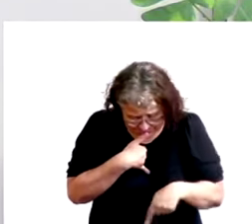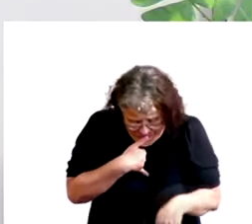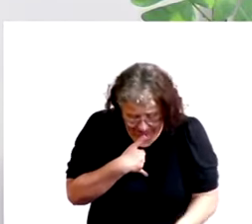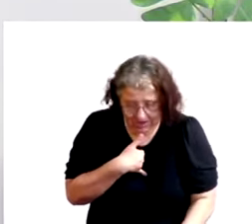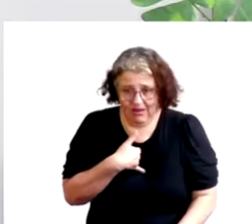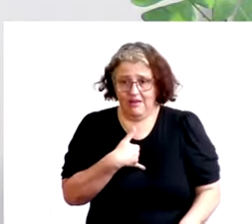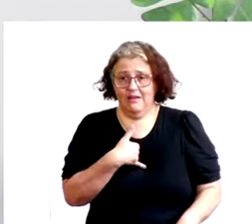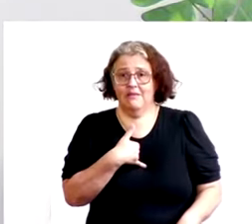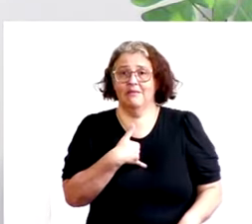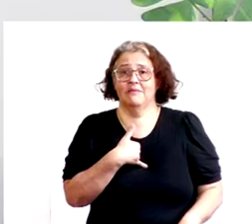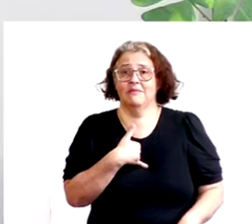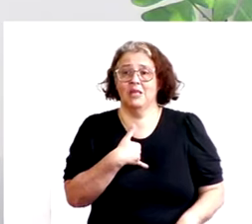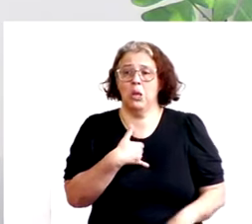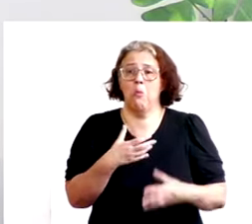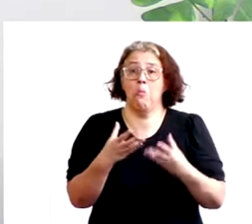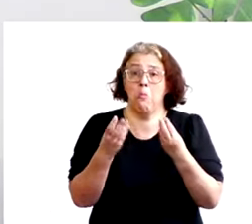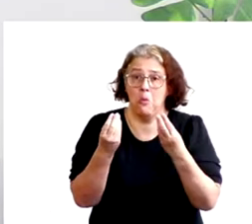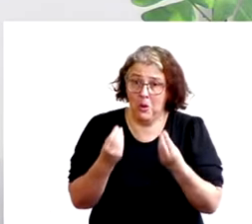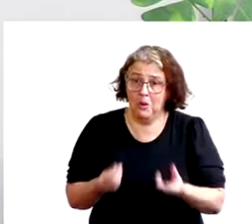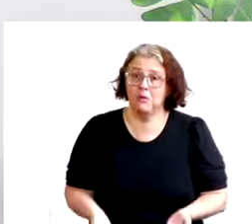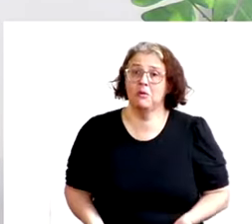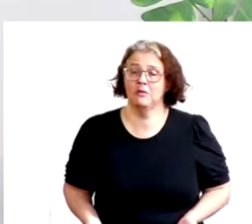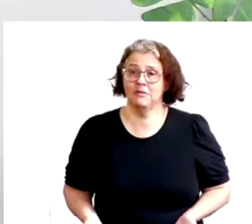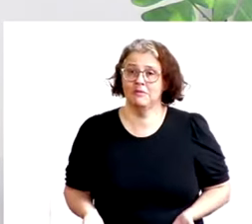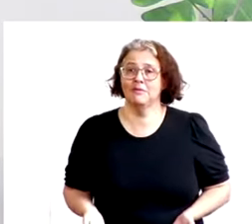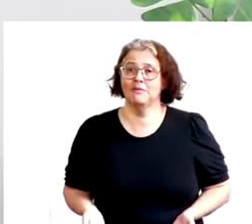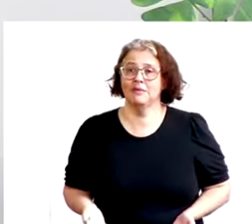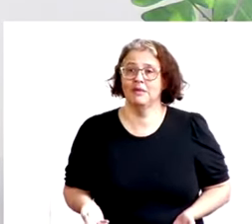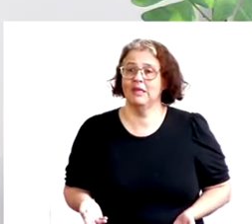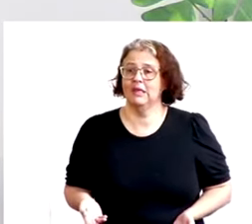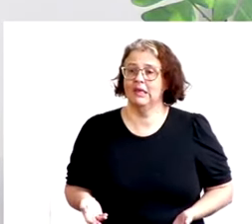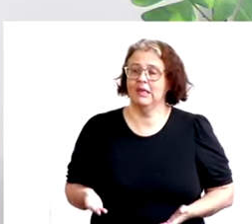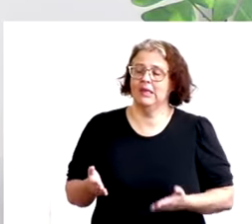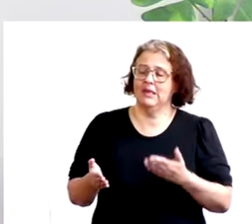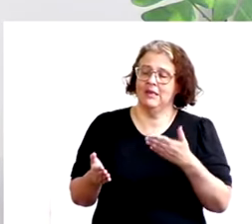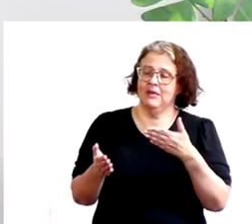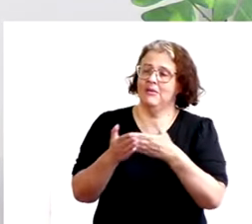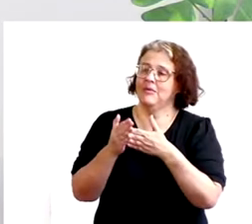isso deprime e o impede de ser consolado